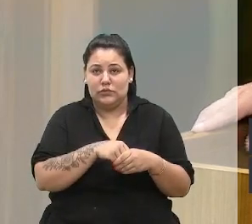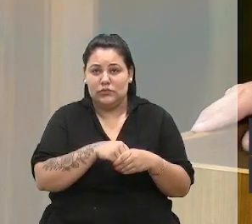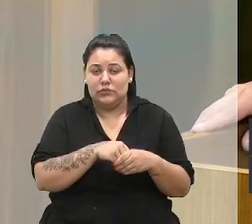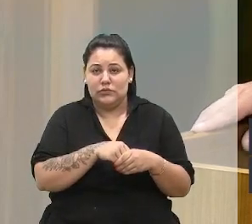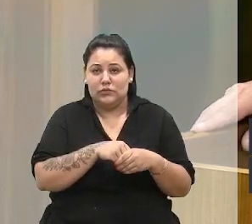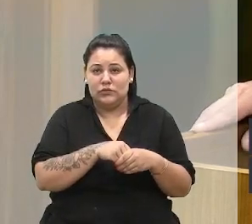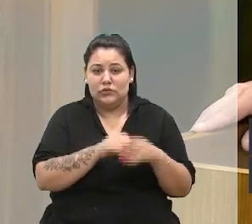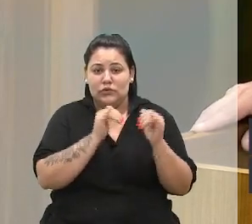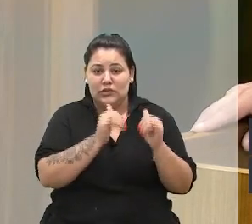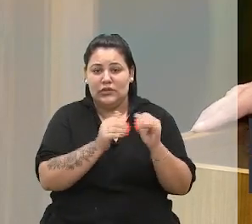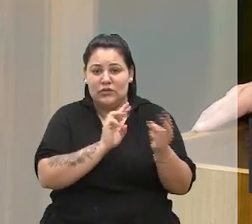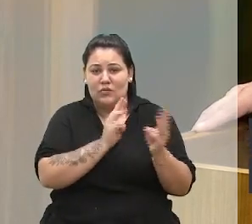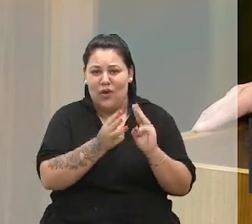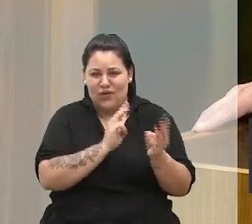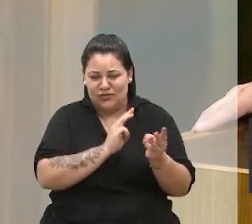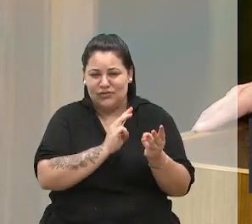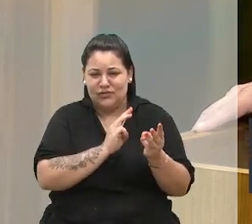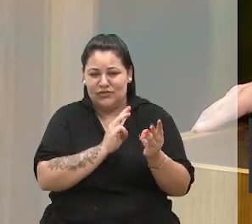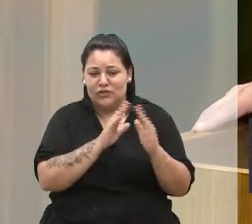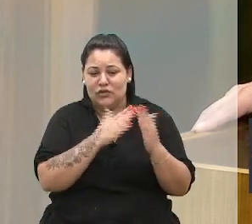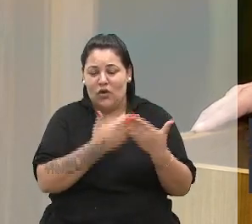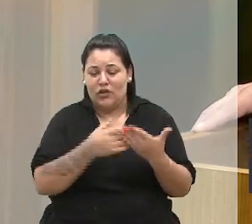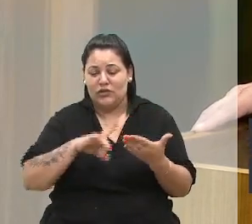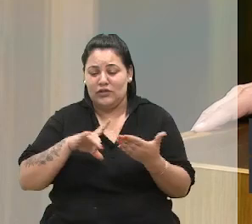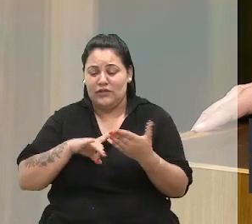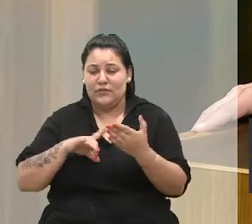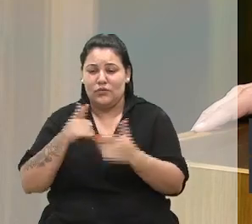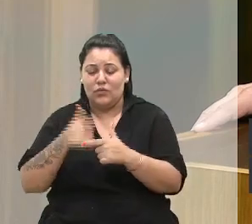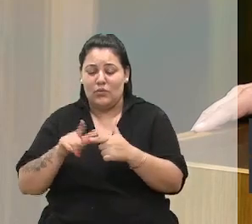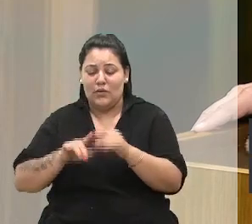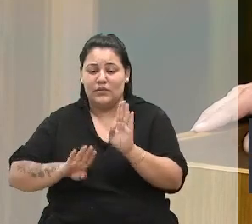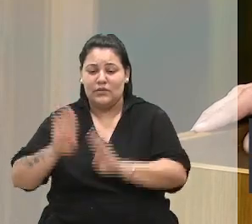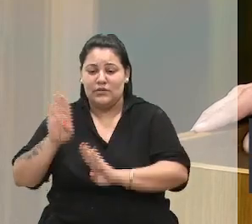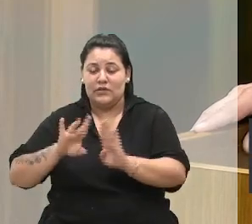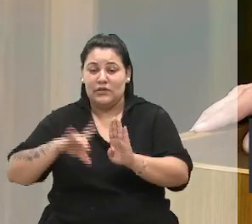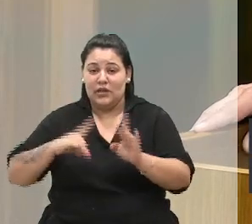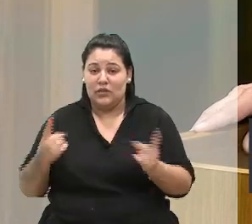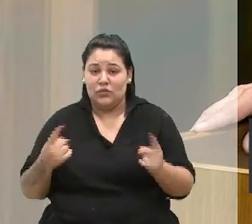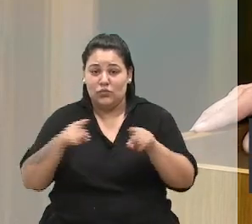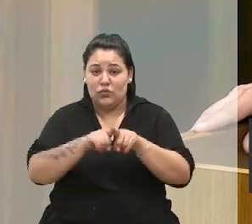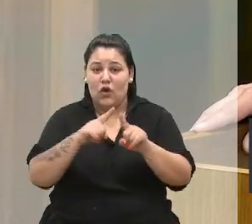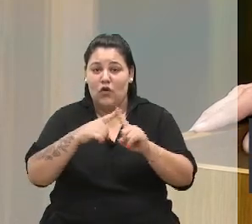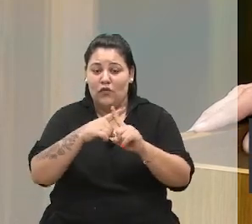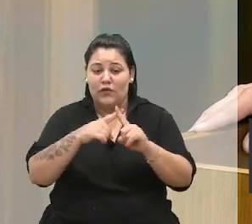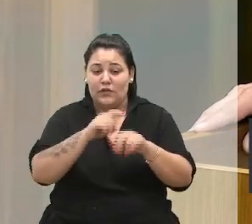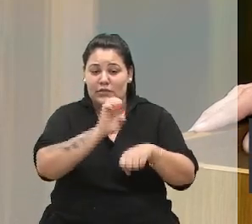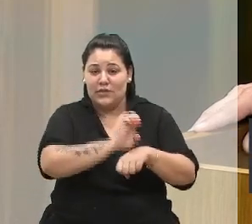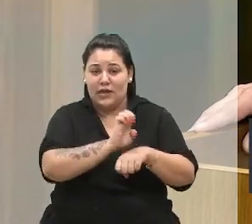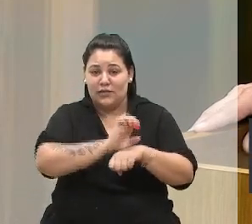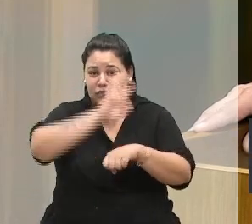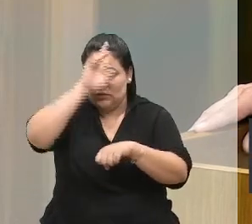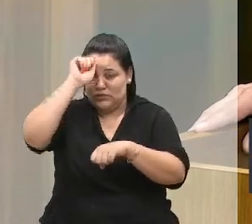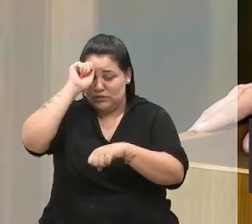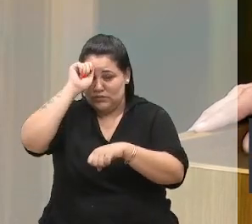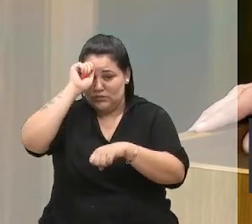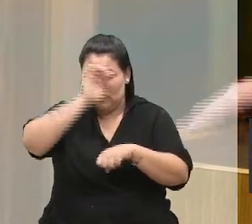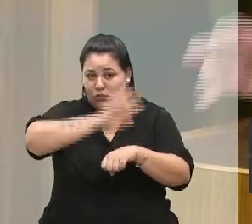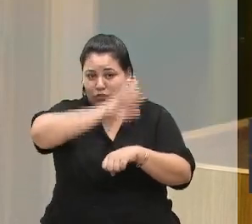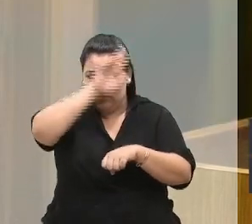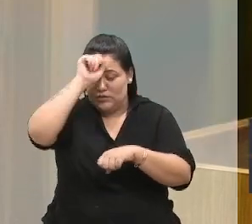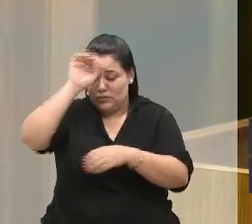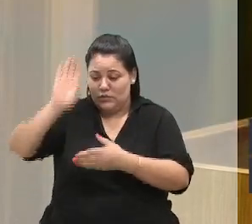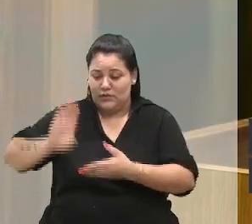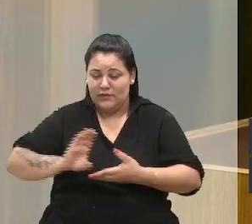na licitação, lembrando que há um convênio entre o Estado e o município recebe os recursos do